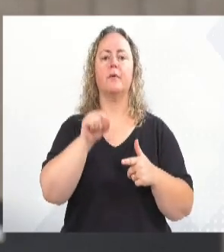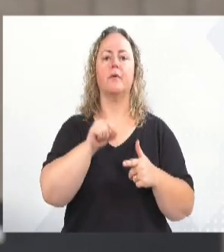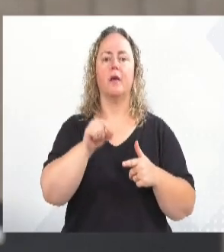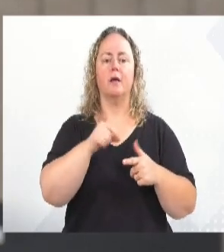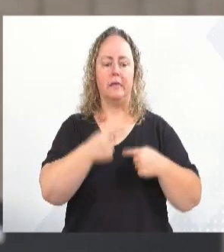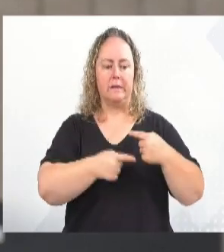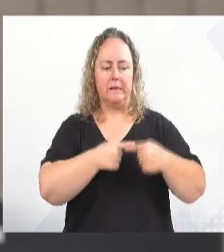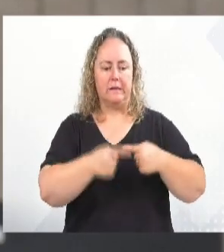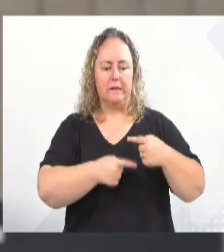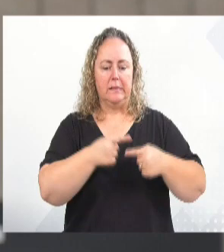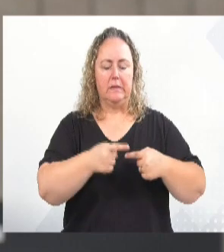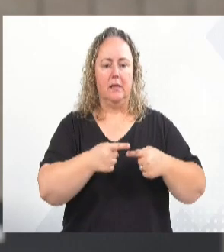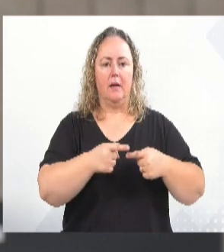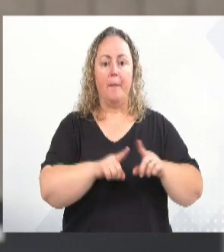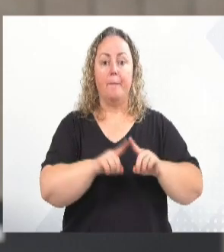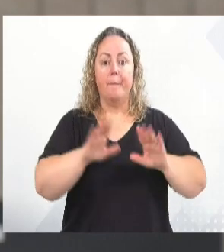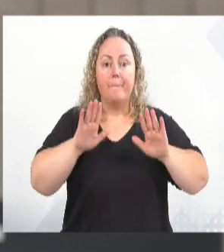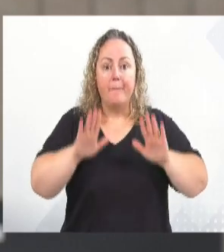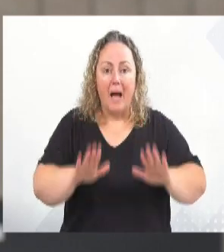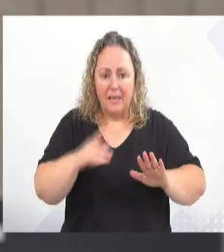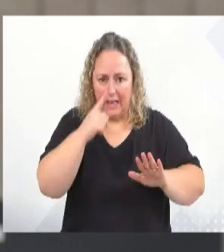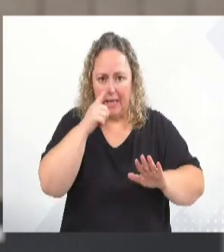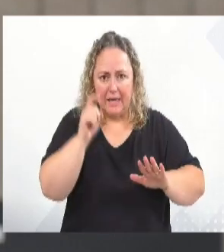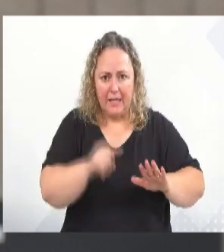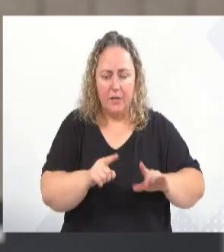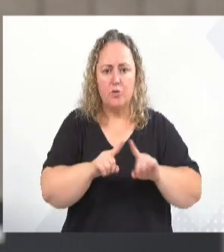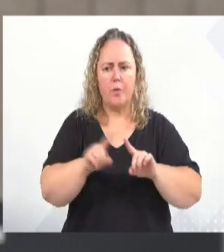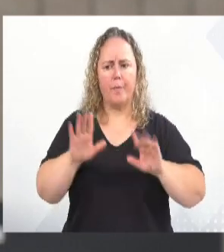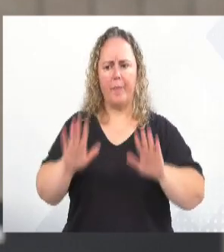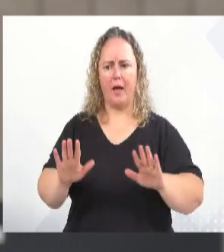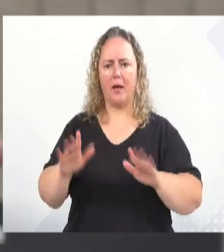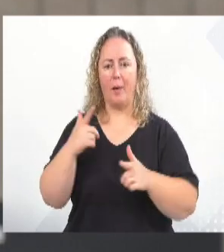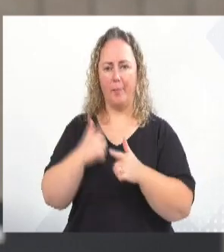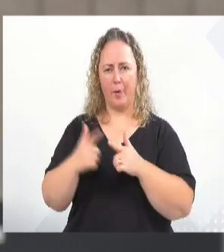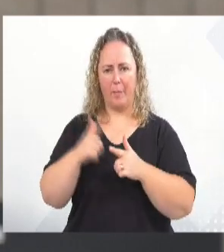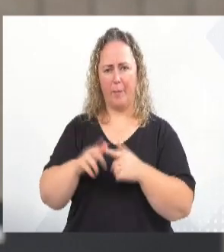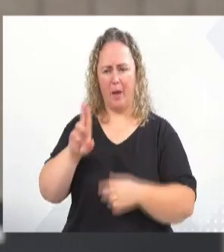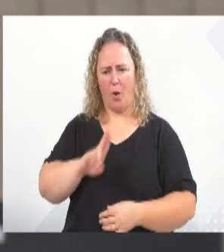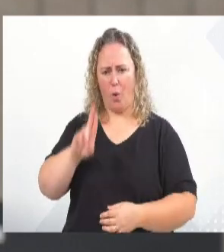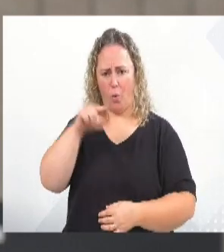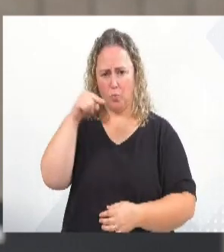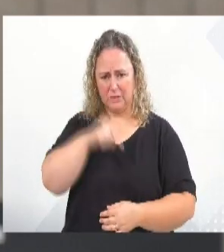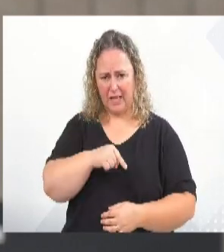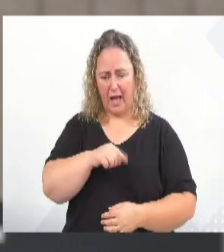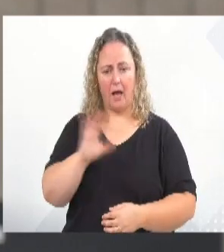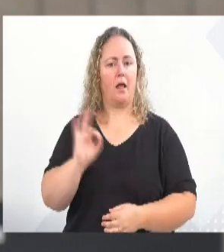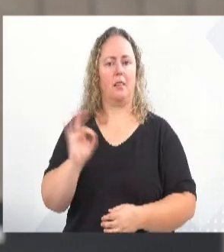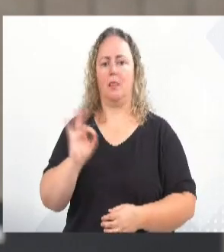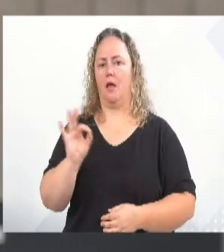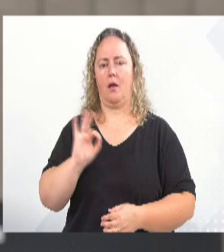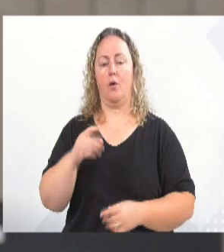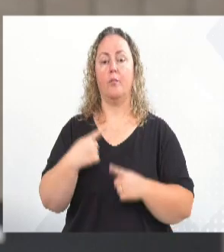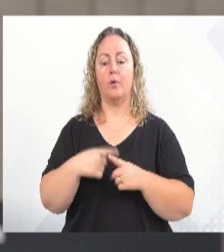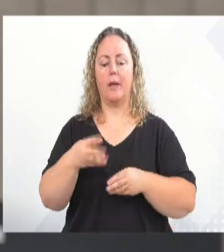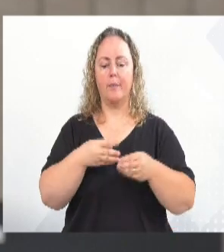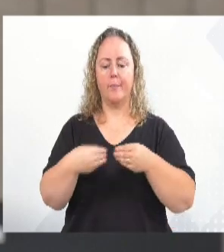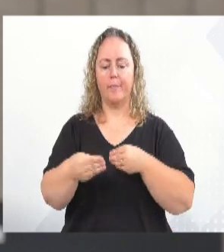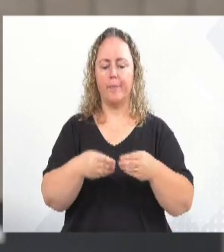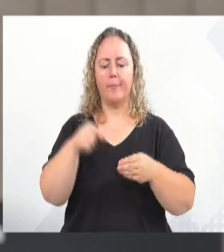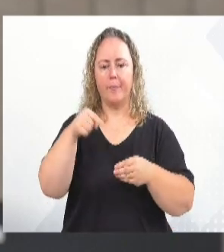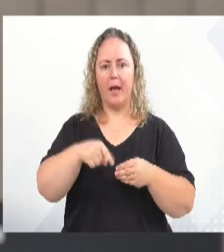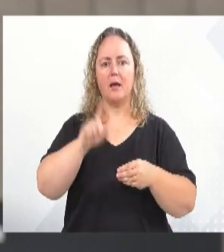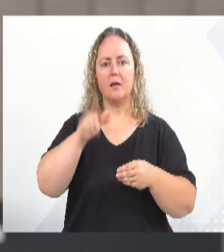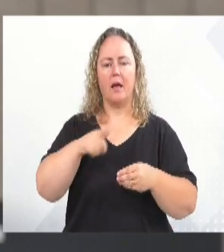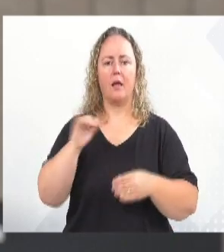geração de resíduos, mas que, por sensatez, fala que o problema não é a produção do plástico em si, porque o plástico é um item de